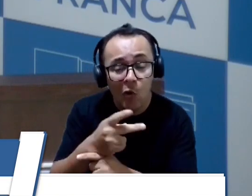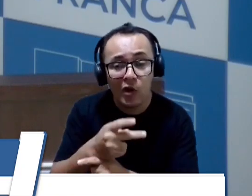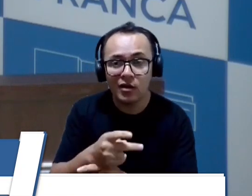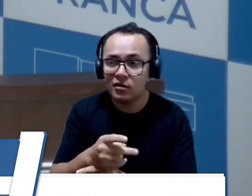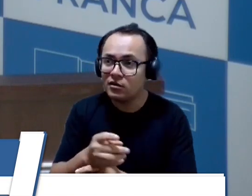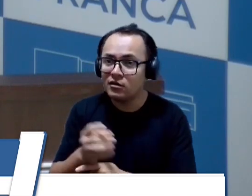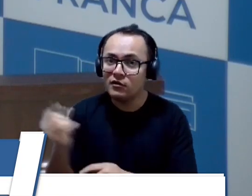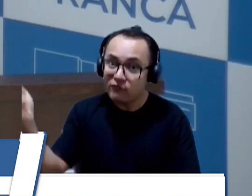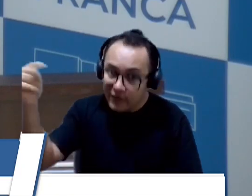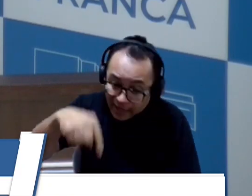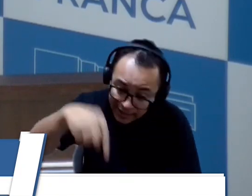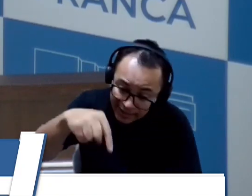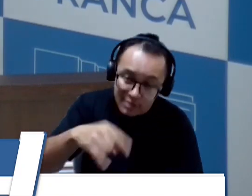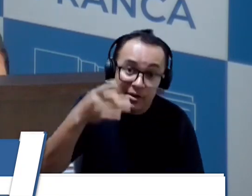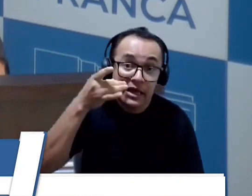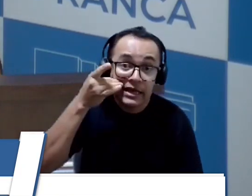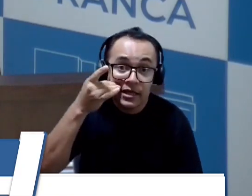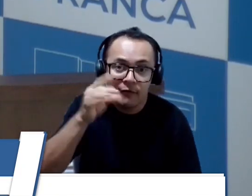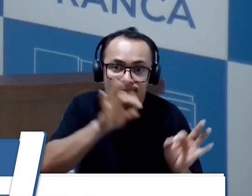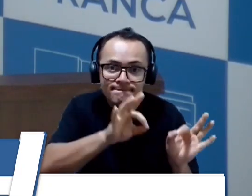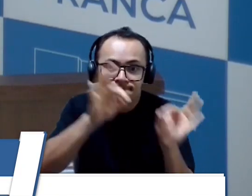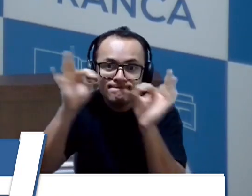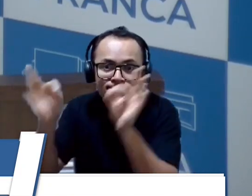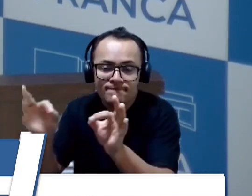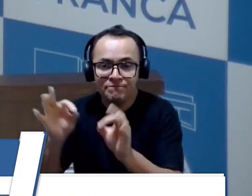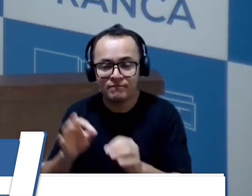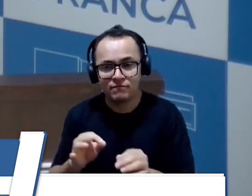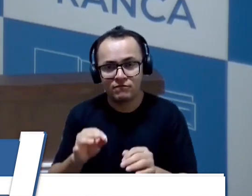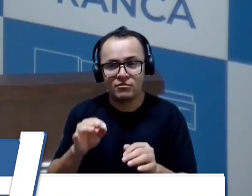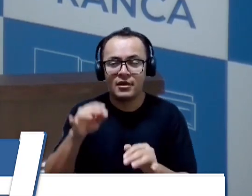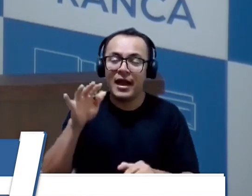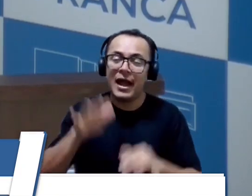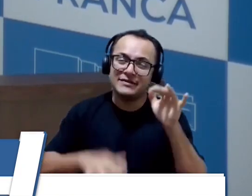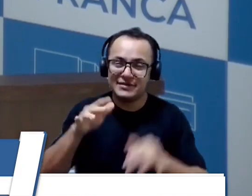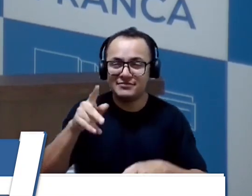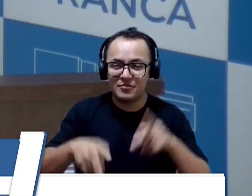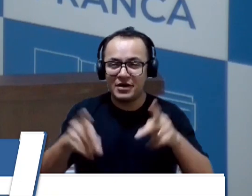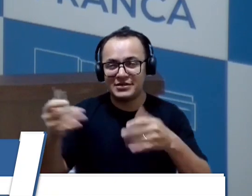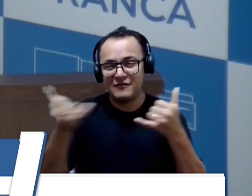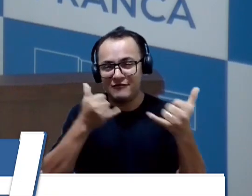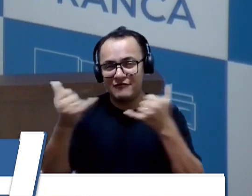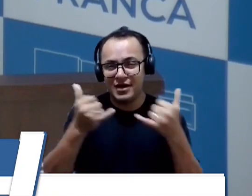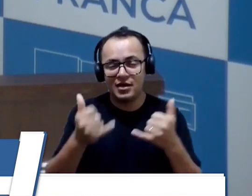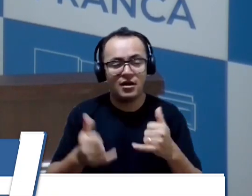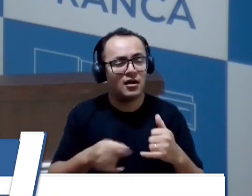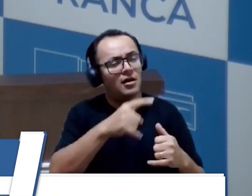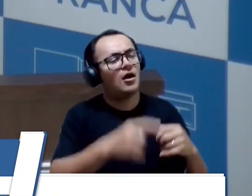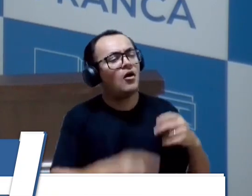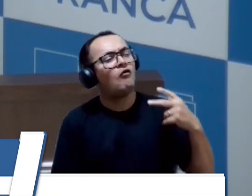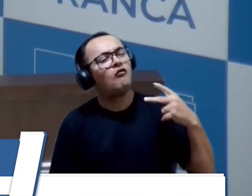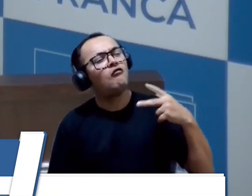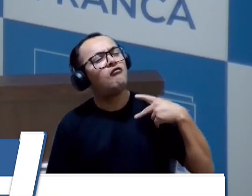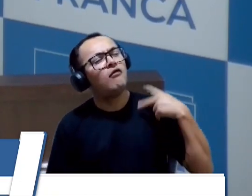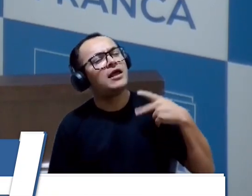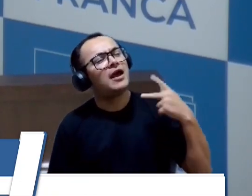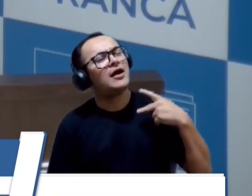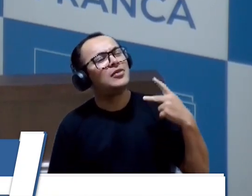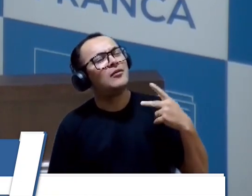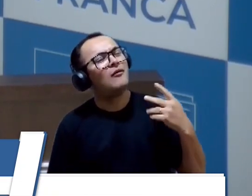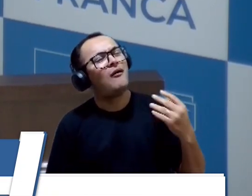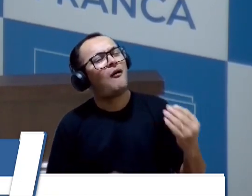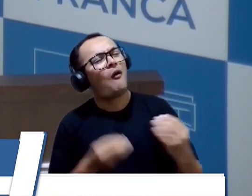assistir. Às vezes fala assim, ah, o vereador, os vereadores só